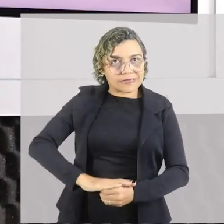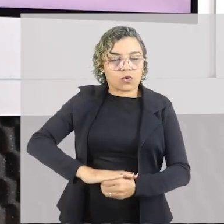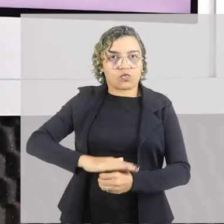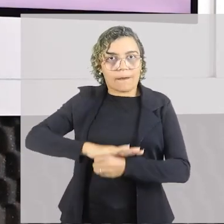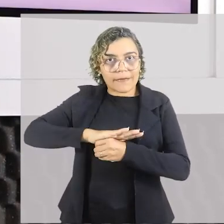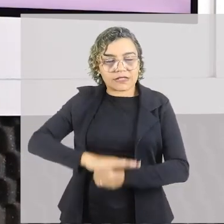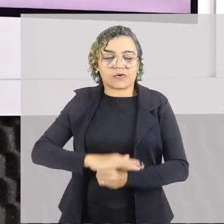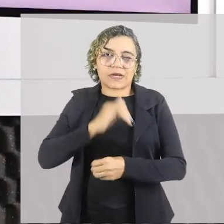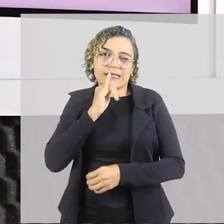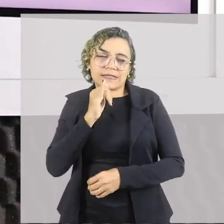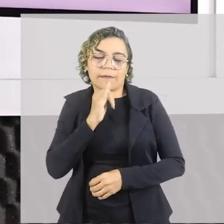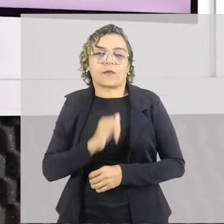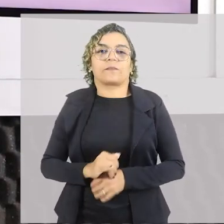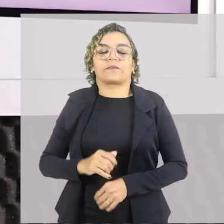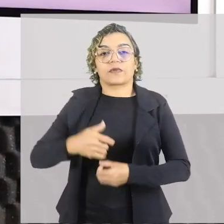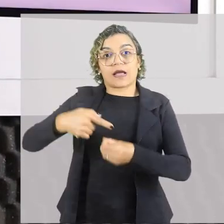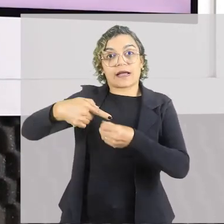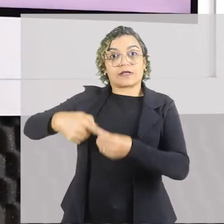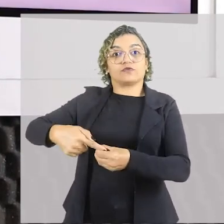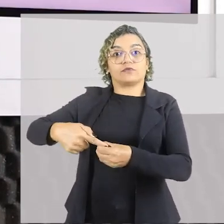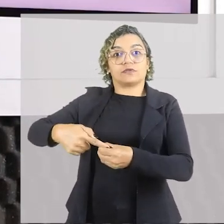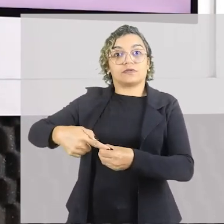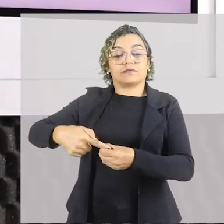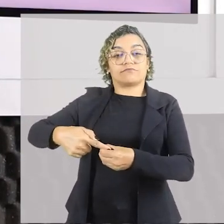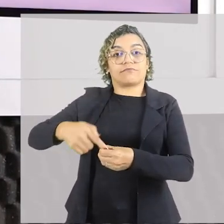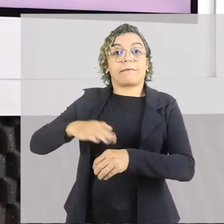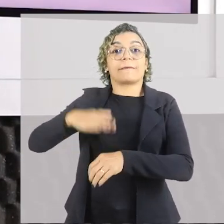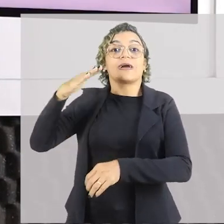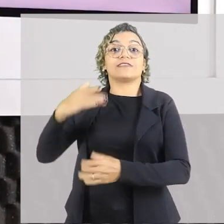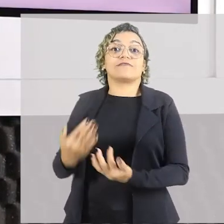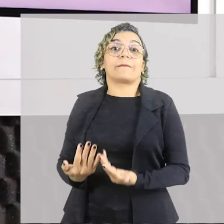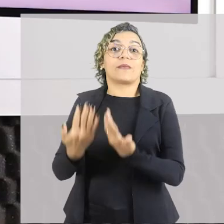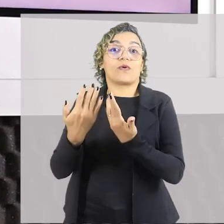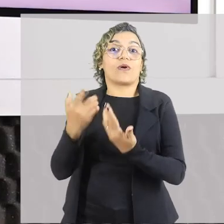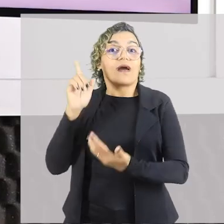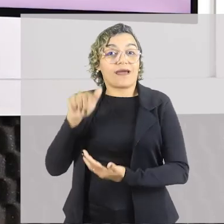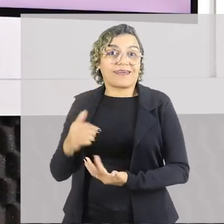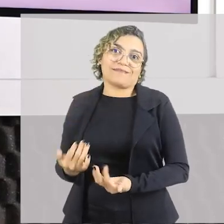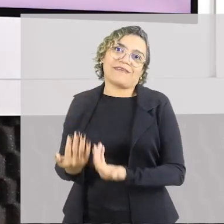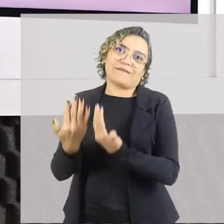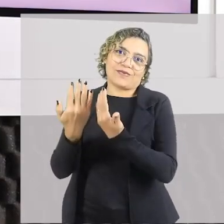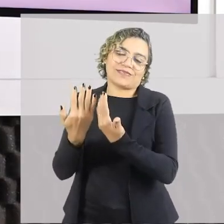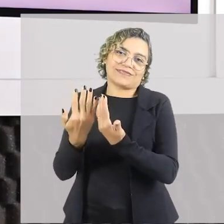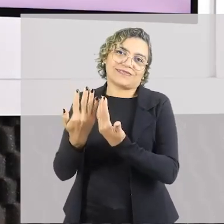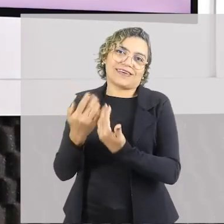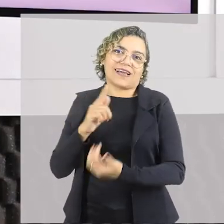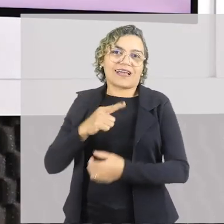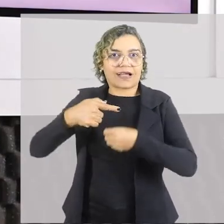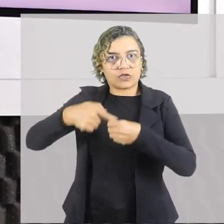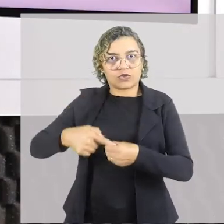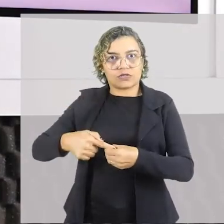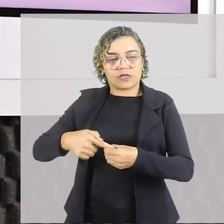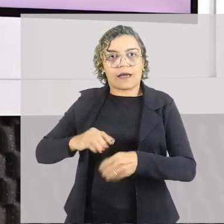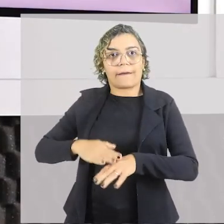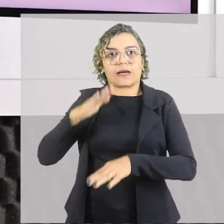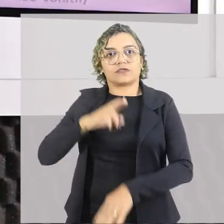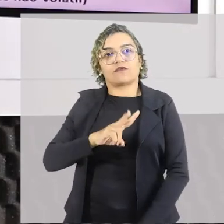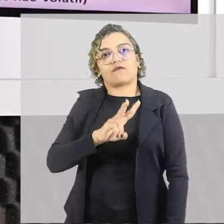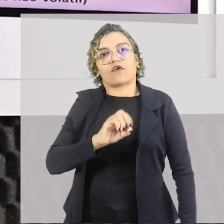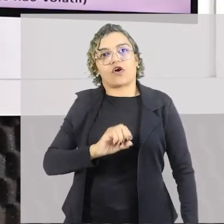água e gasolina. Quem tem a maior pressão de vapor? A gasolina, né, gente? Porque é mais volátil.